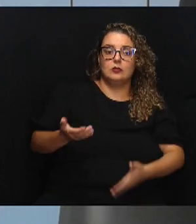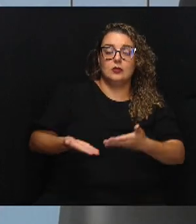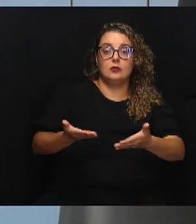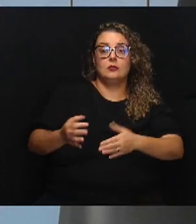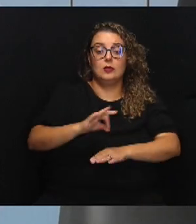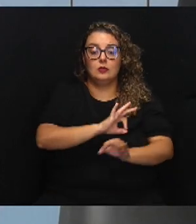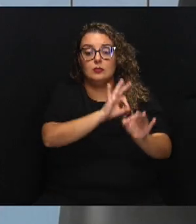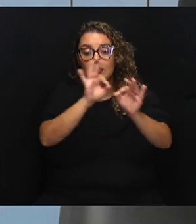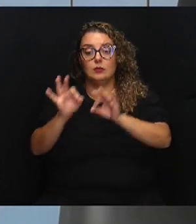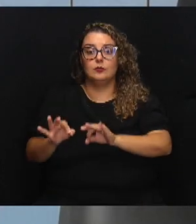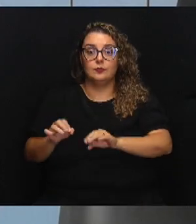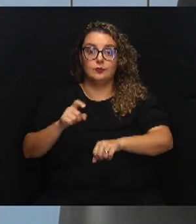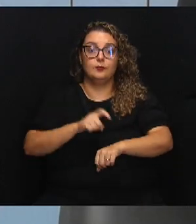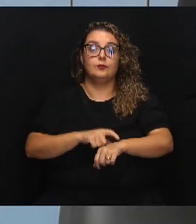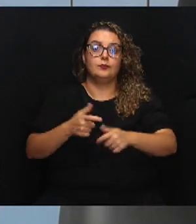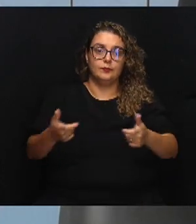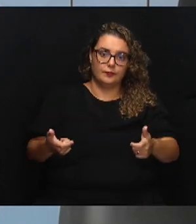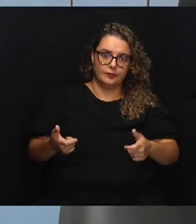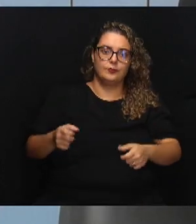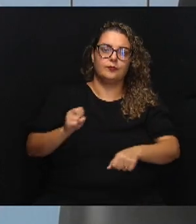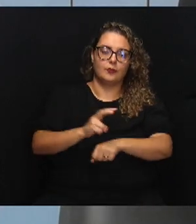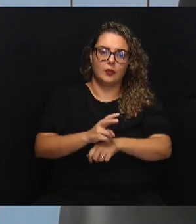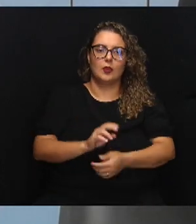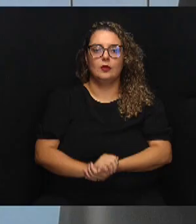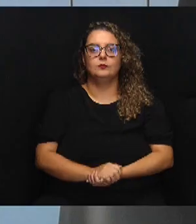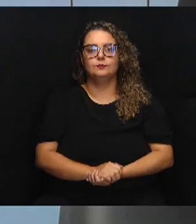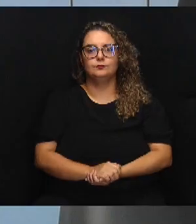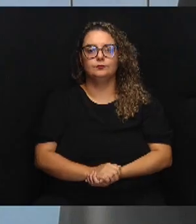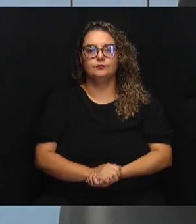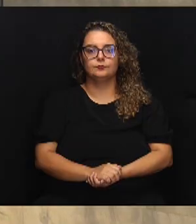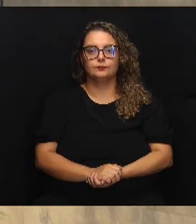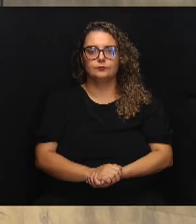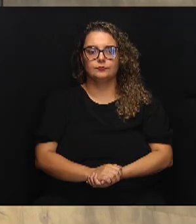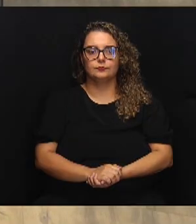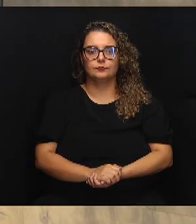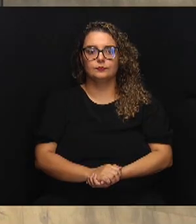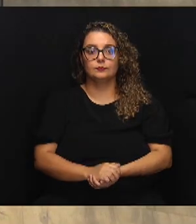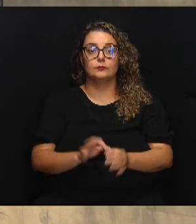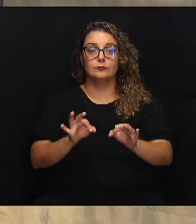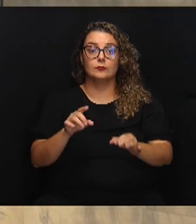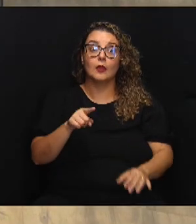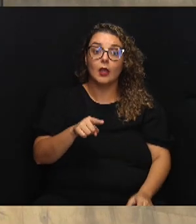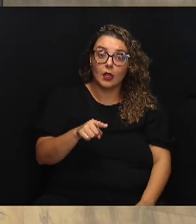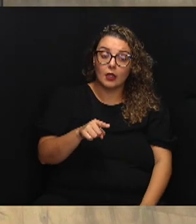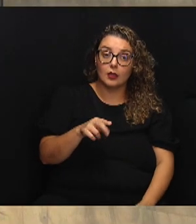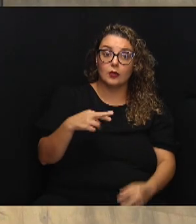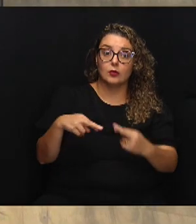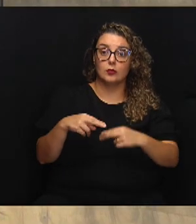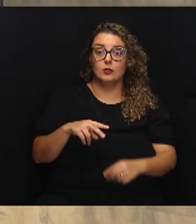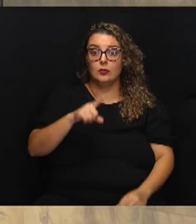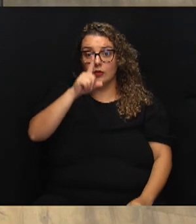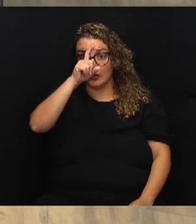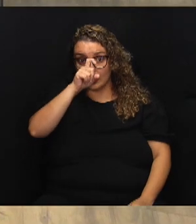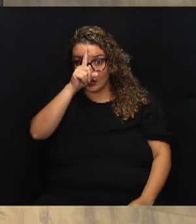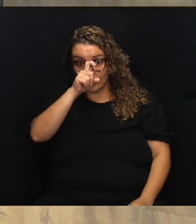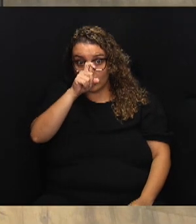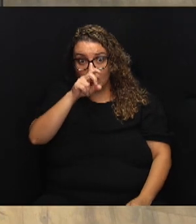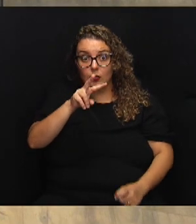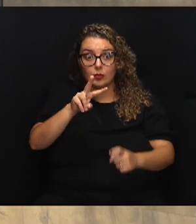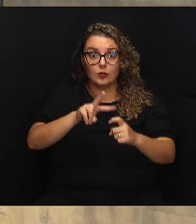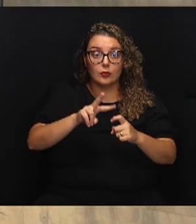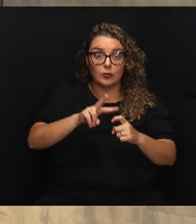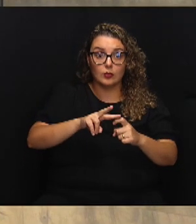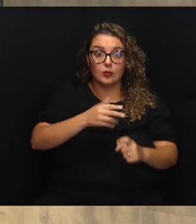que ter uma disponibilidade maior de vaga e de tempo. Tá certo. Sobre o Hospital